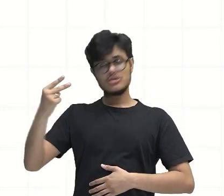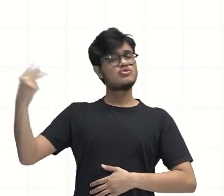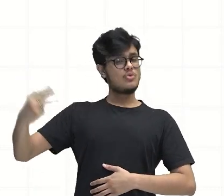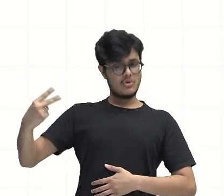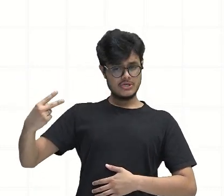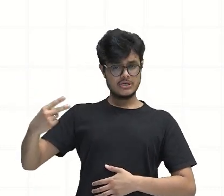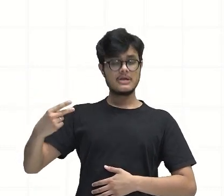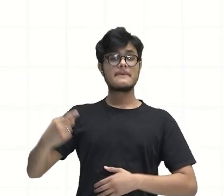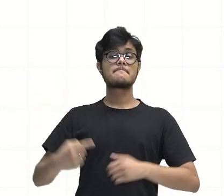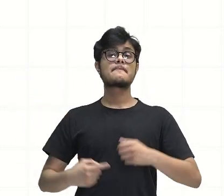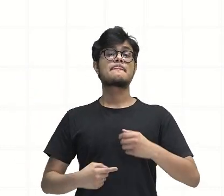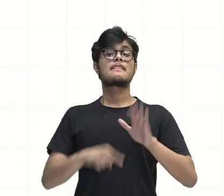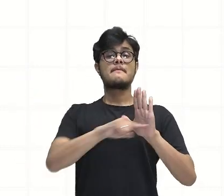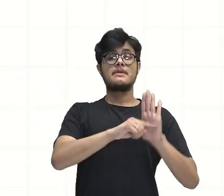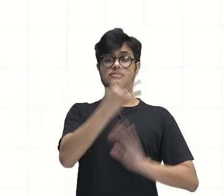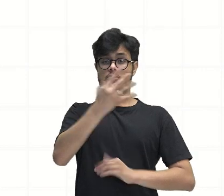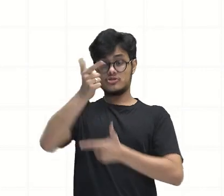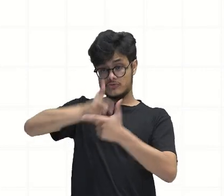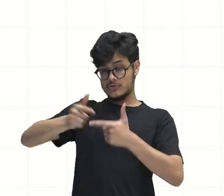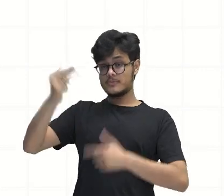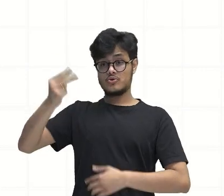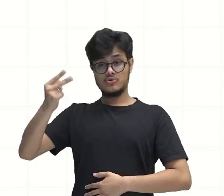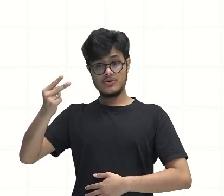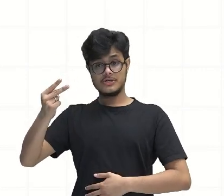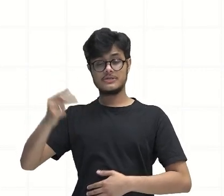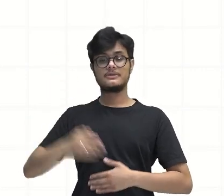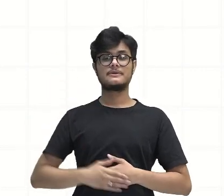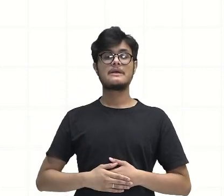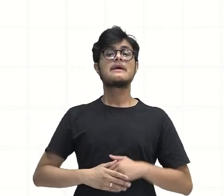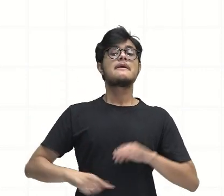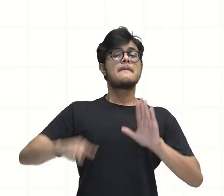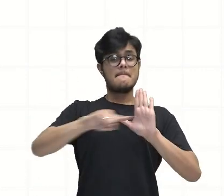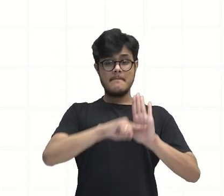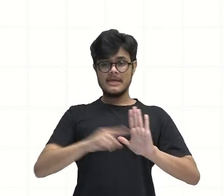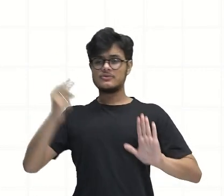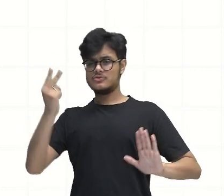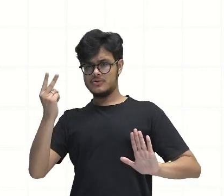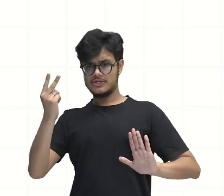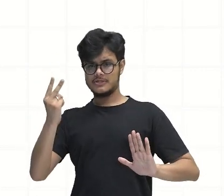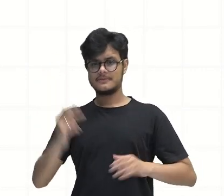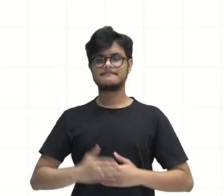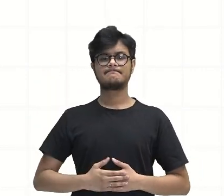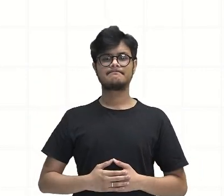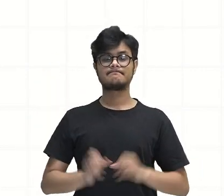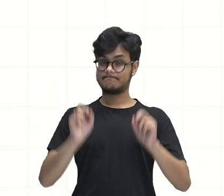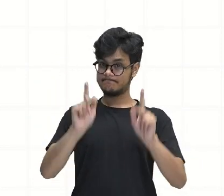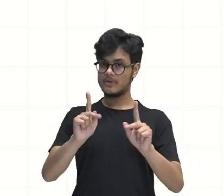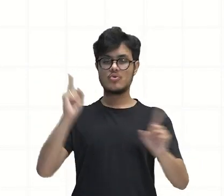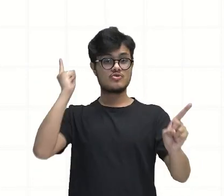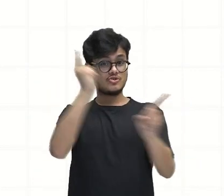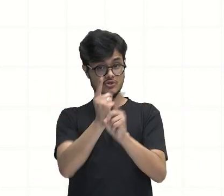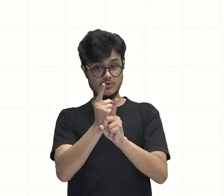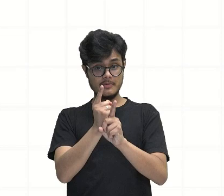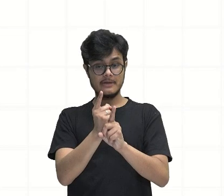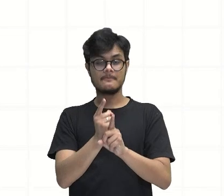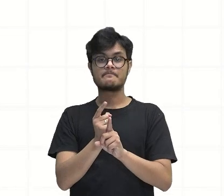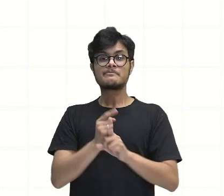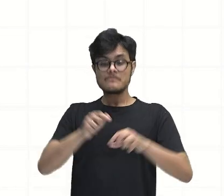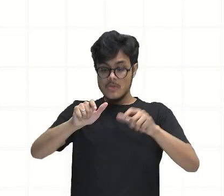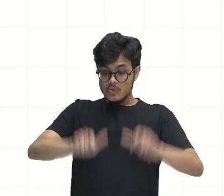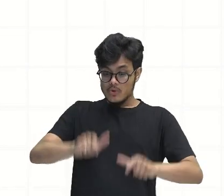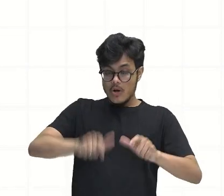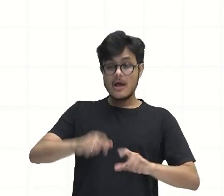menos 4 dividido por 2 é menos 2. Então, a coordenada dessa parada aqui,